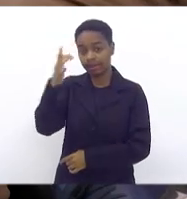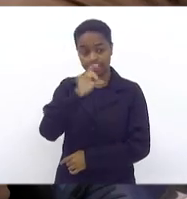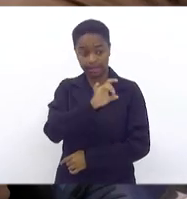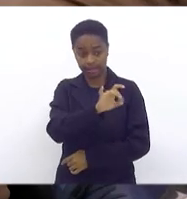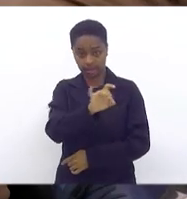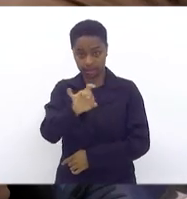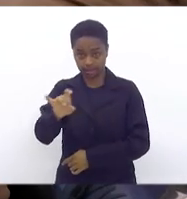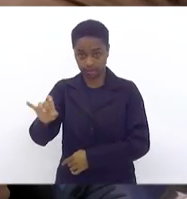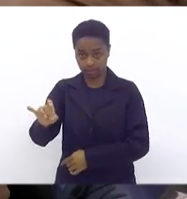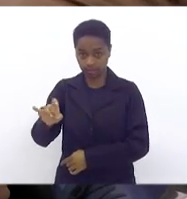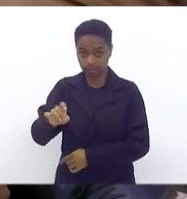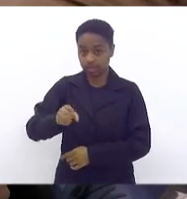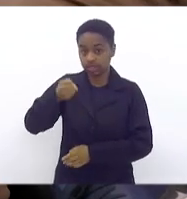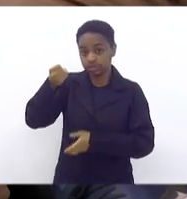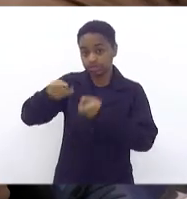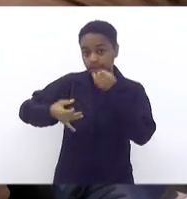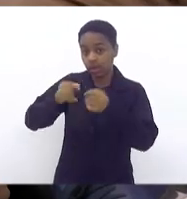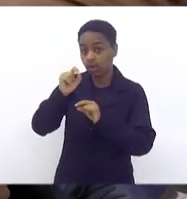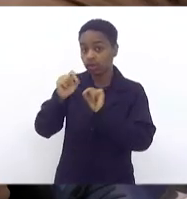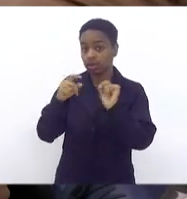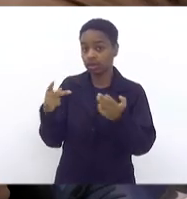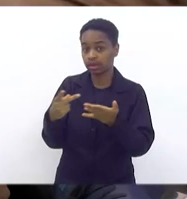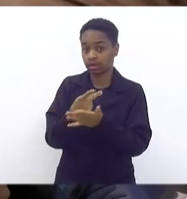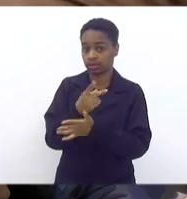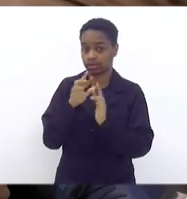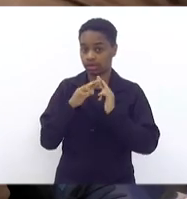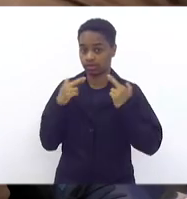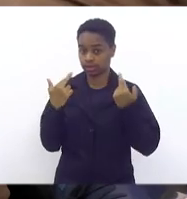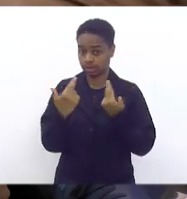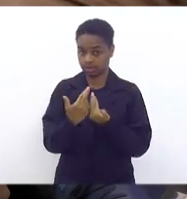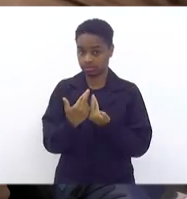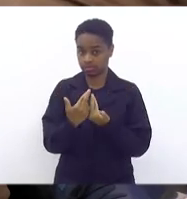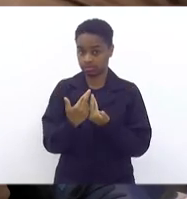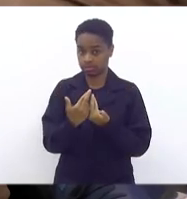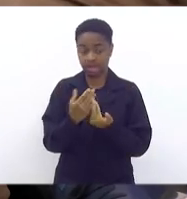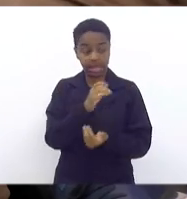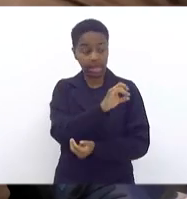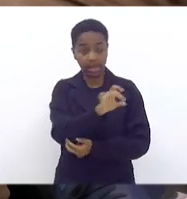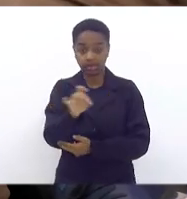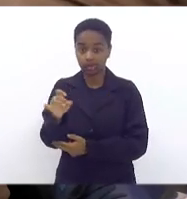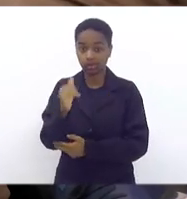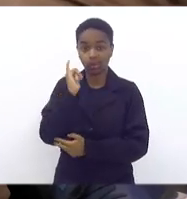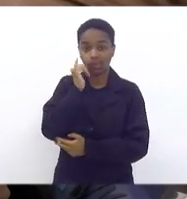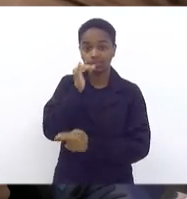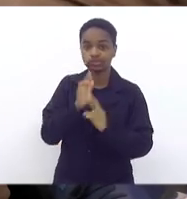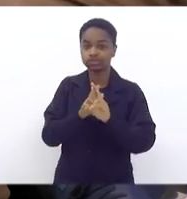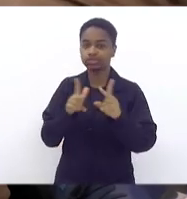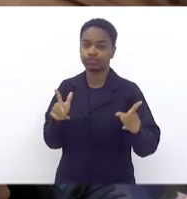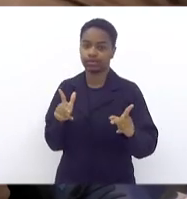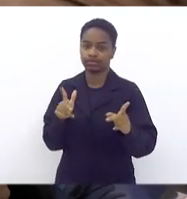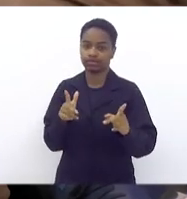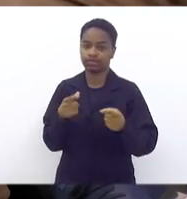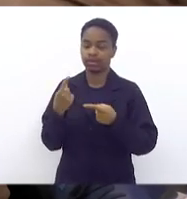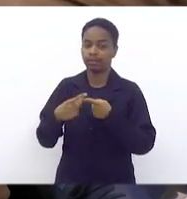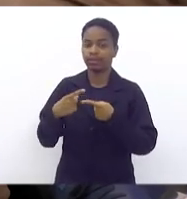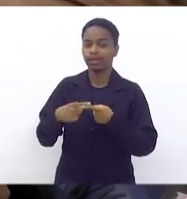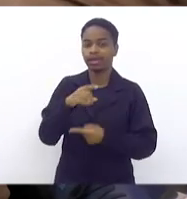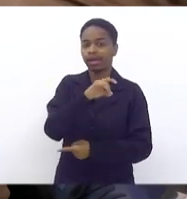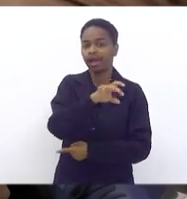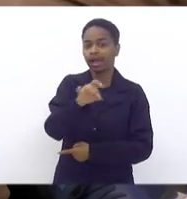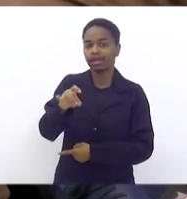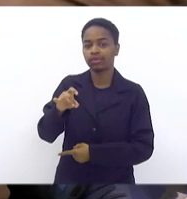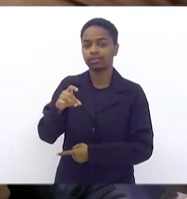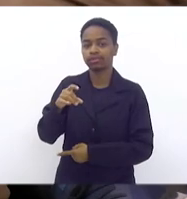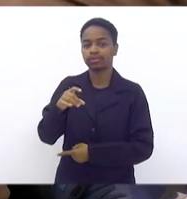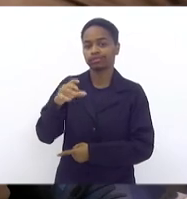fos for relatar essa reunião para um terceiro cada um de nós vai relatar de uma forma diferente porque cada um de nós tem uma